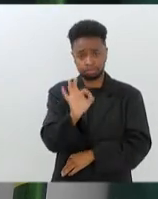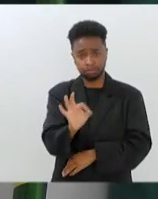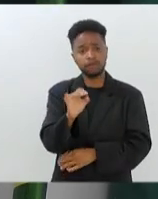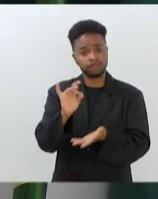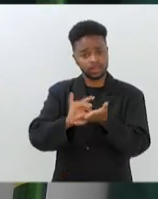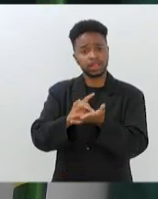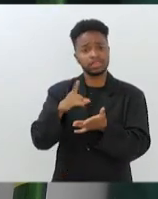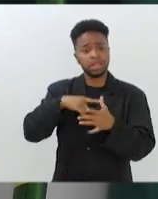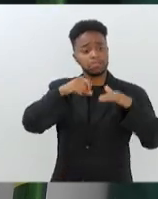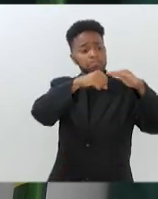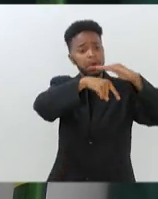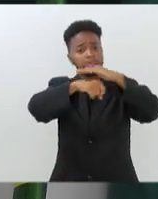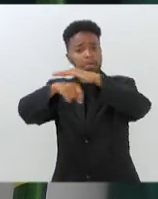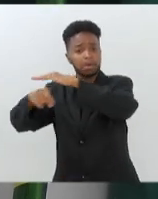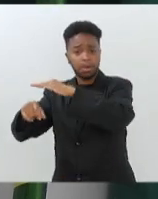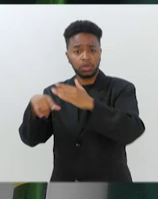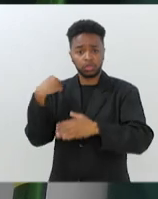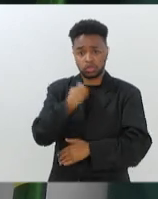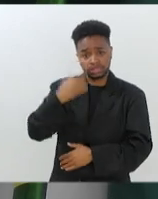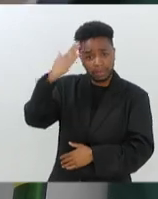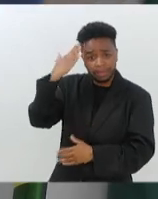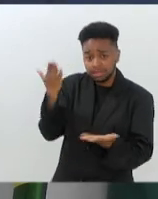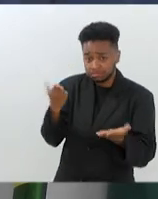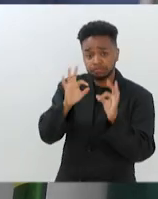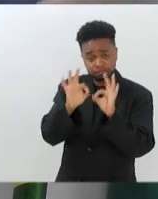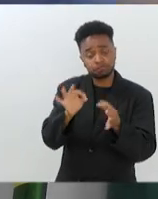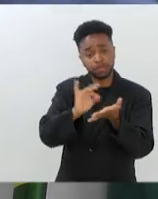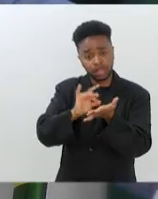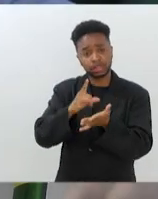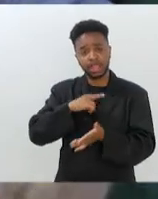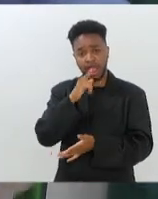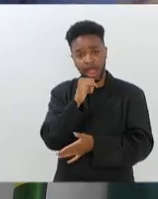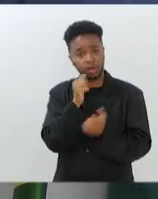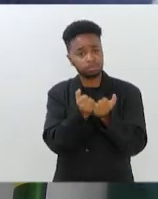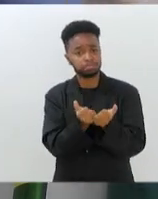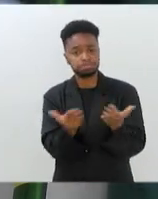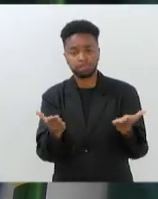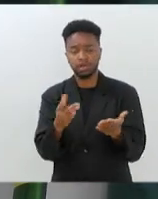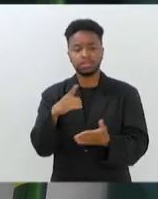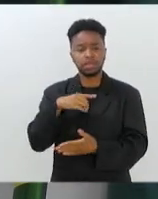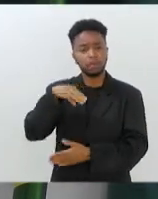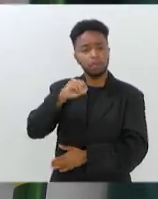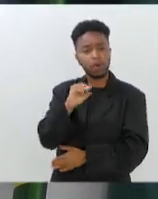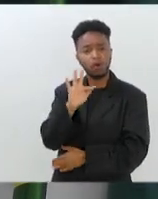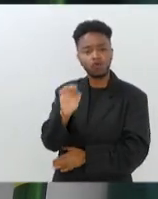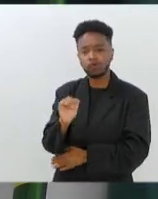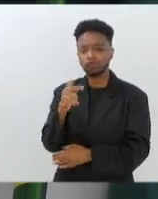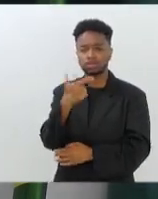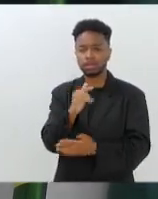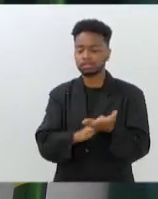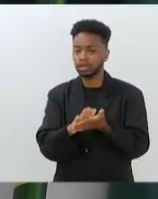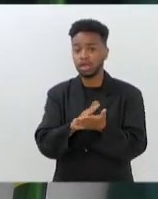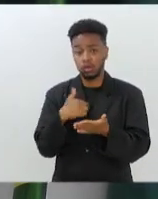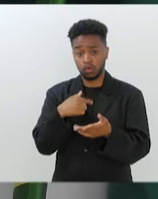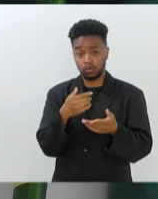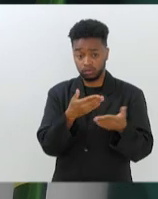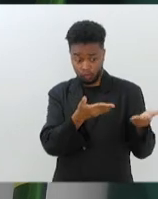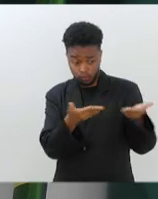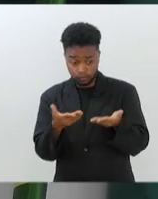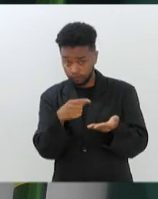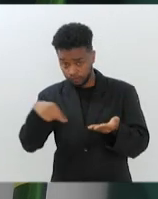tudo com filtração pingando na cabeça da gente pô era água para tudo qual lugar pingando mofo não existia eu convido a senhora lá